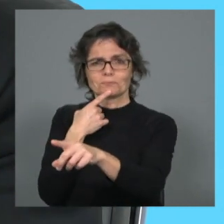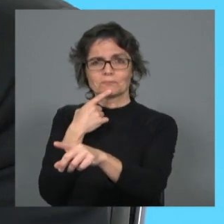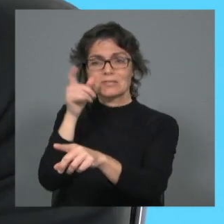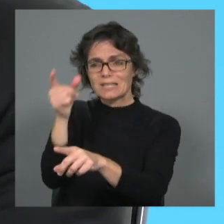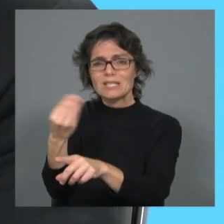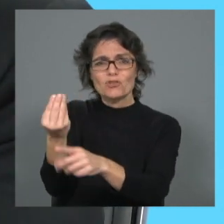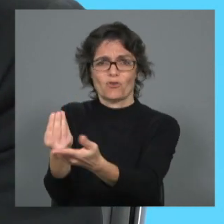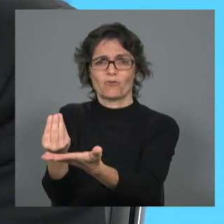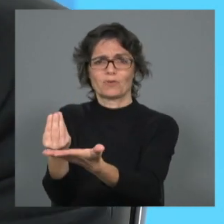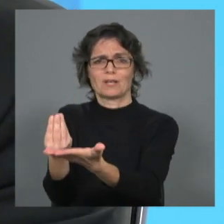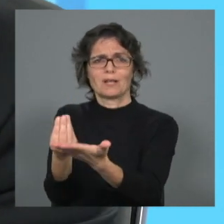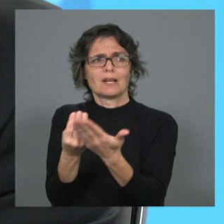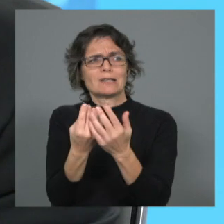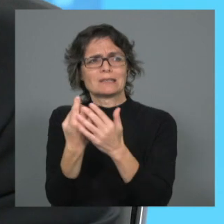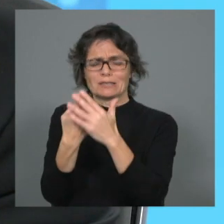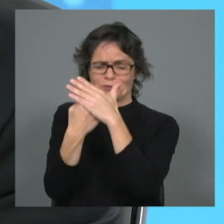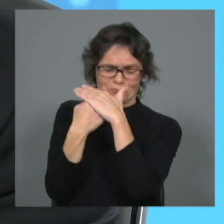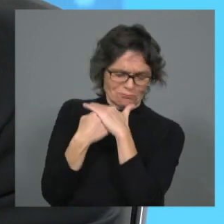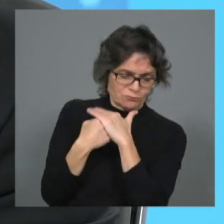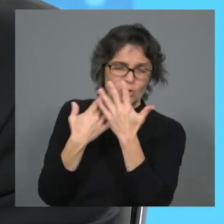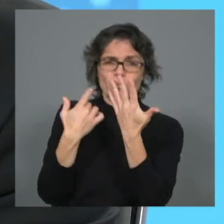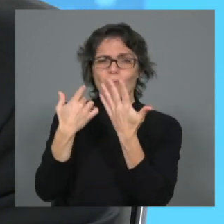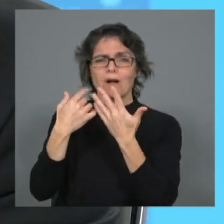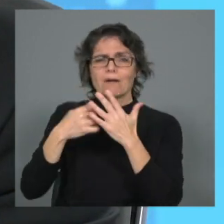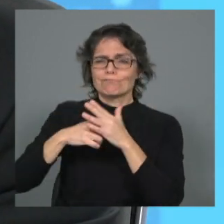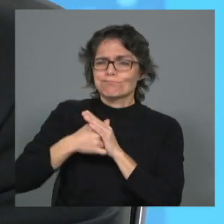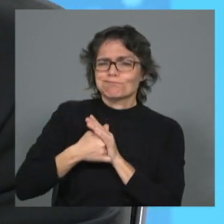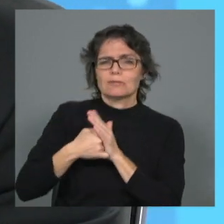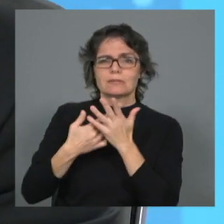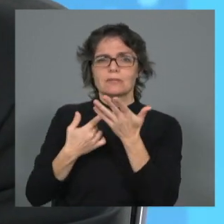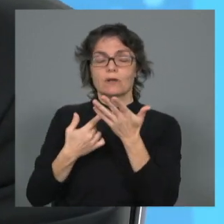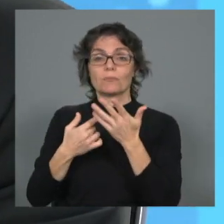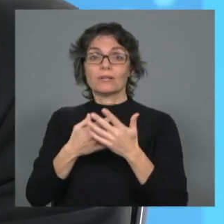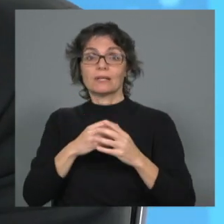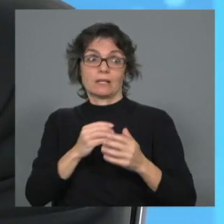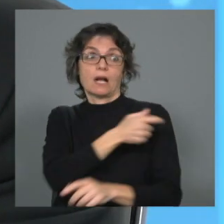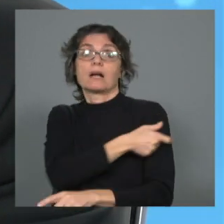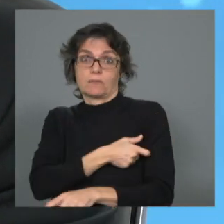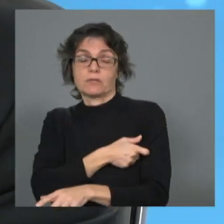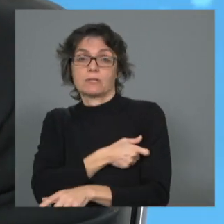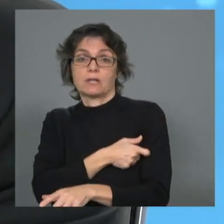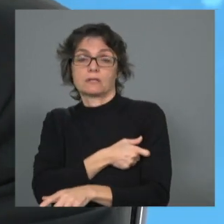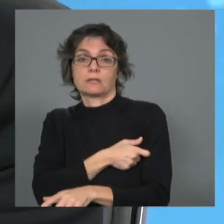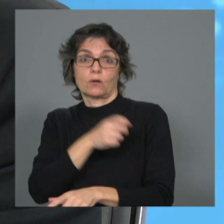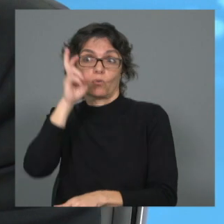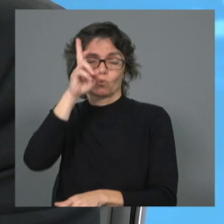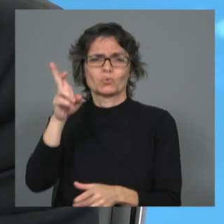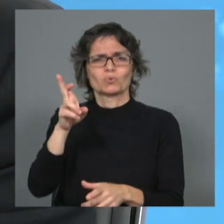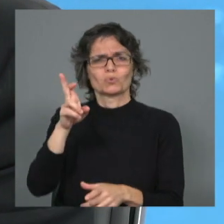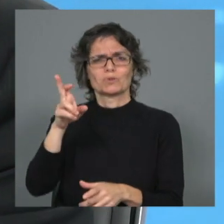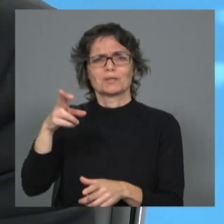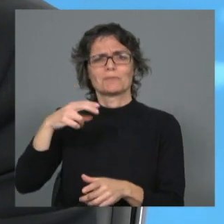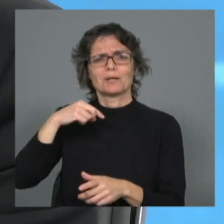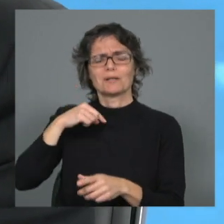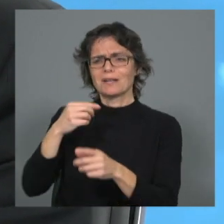quer política, representava, digamos, o Comitê Olímpico Russo, quer também desportiva, que não se pensou tanto